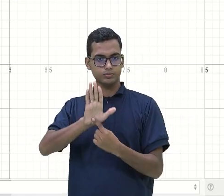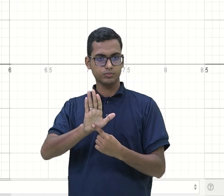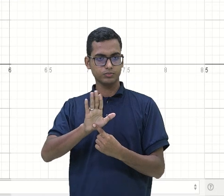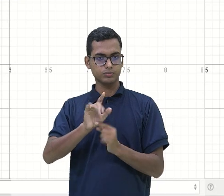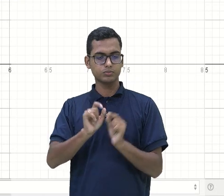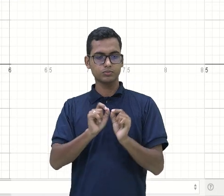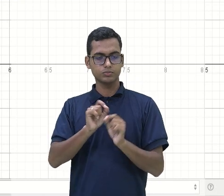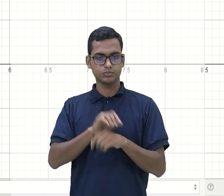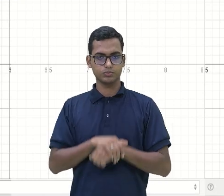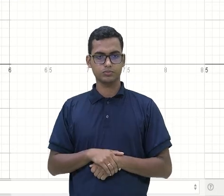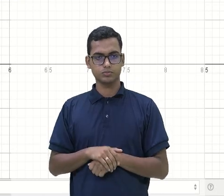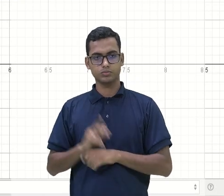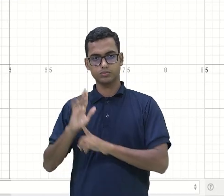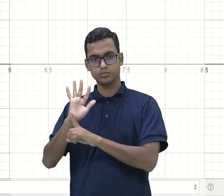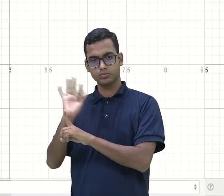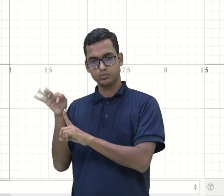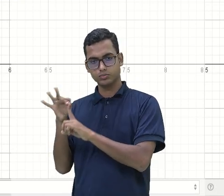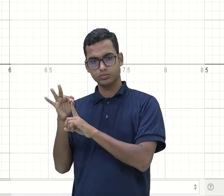funções